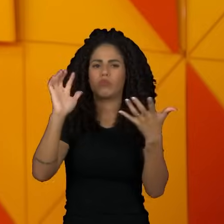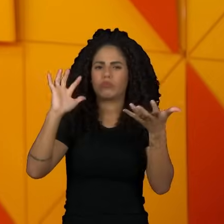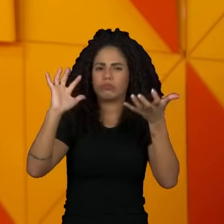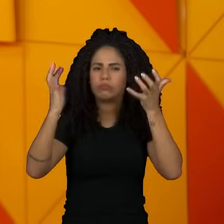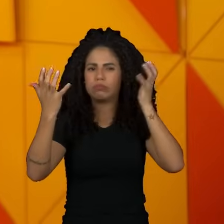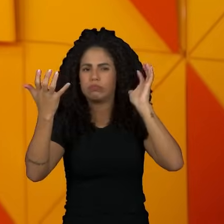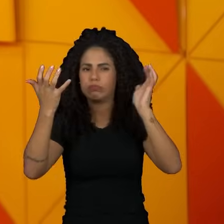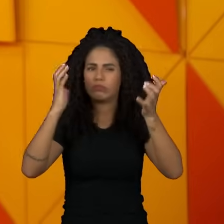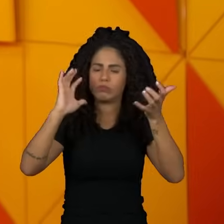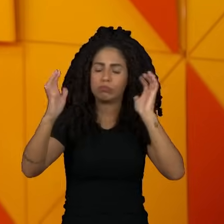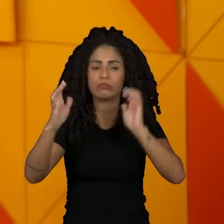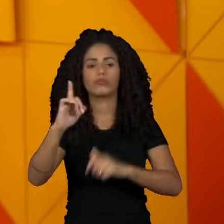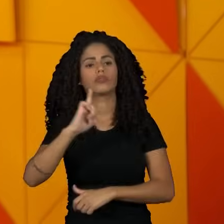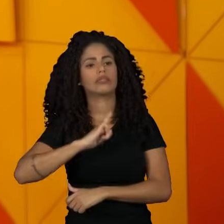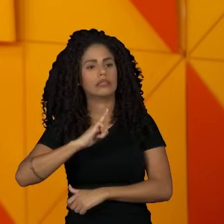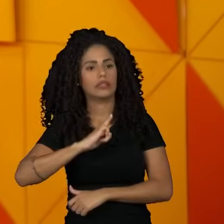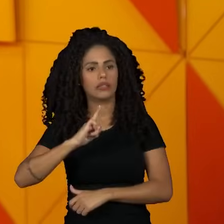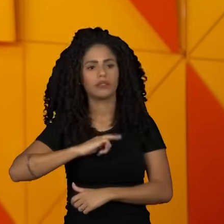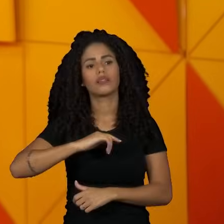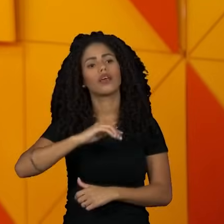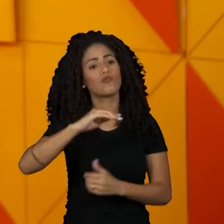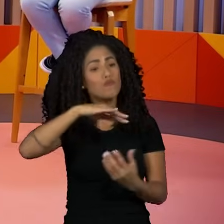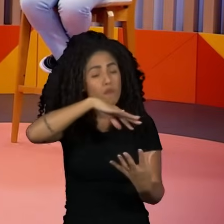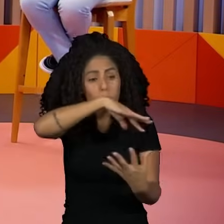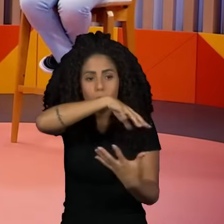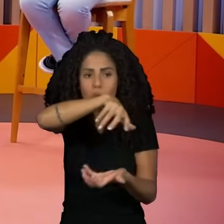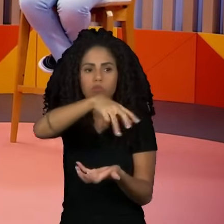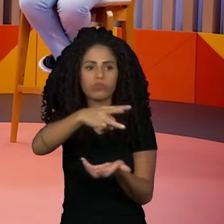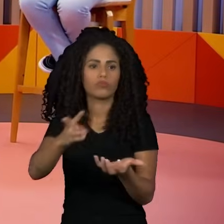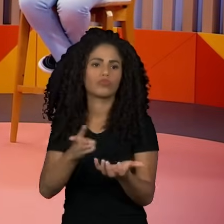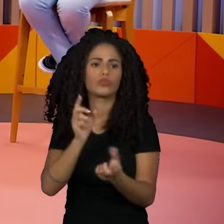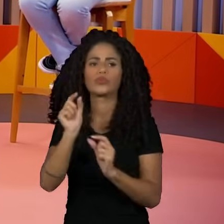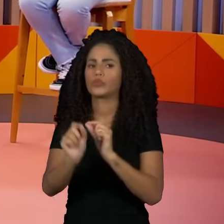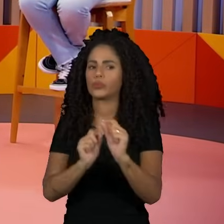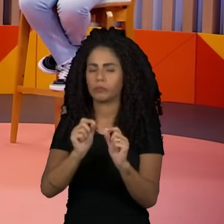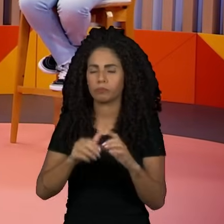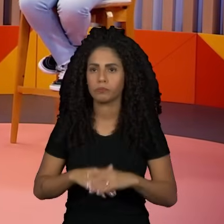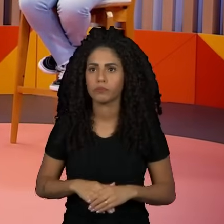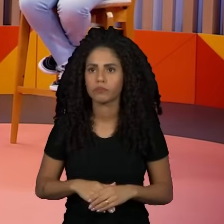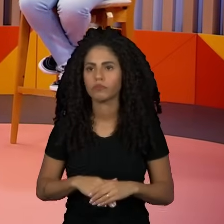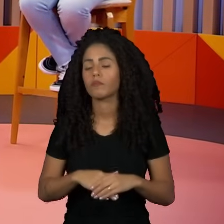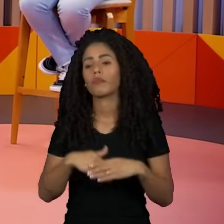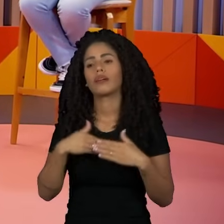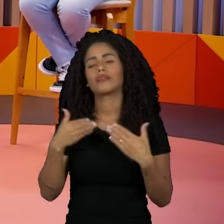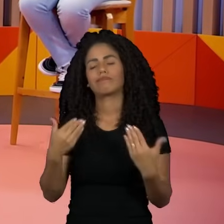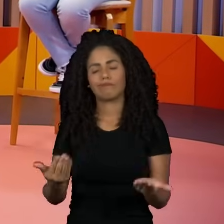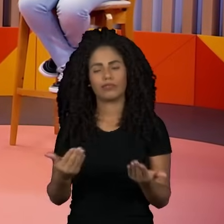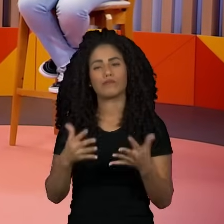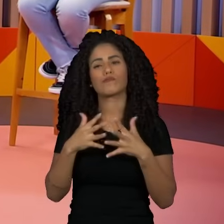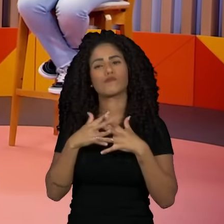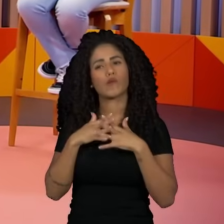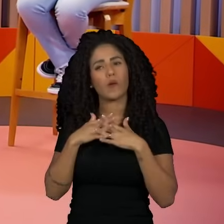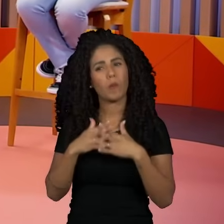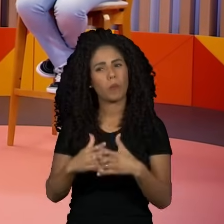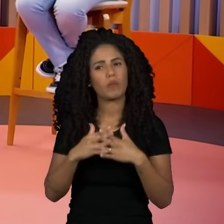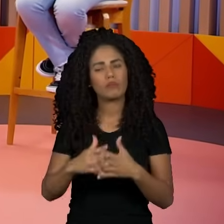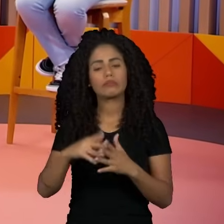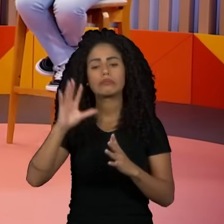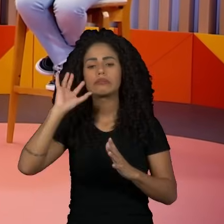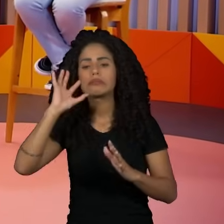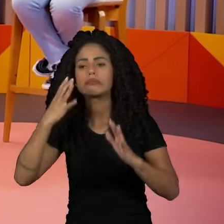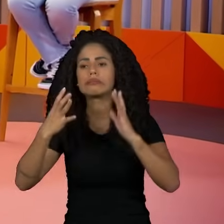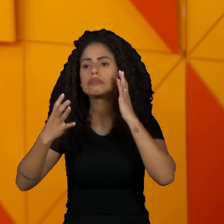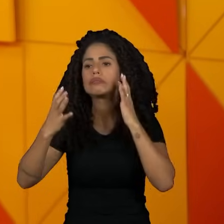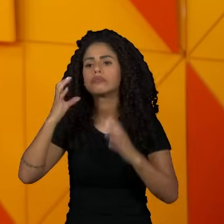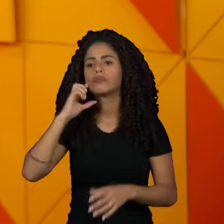climática que já se iniciou não só no Brasil, mas no mundo todo. Bom, eu acho muito complicado a gente buscar soluções